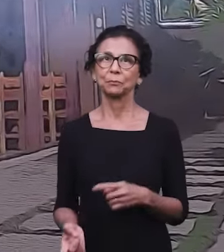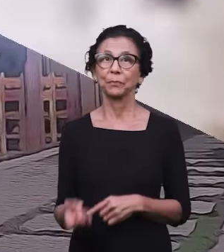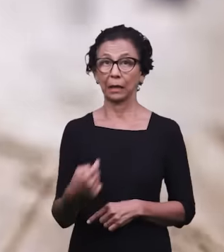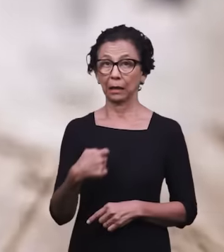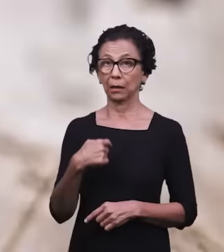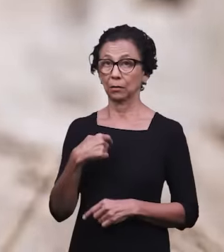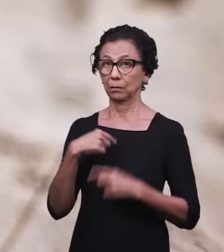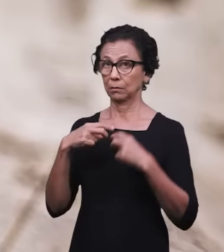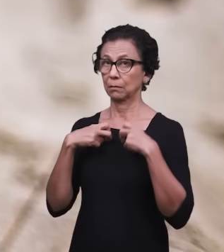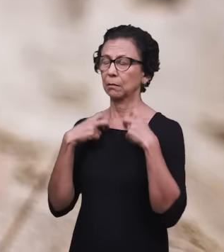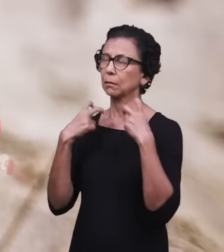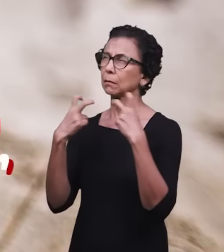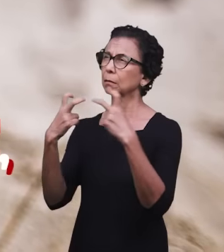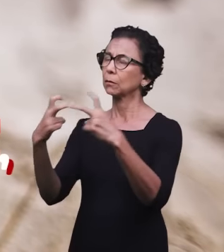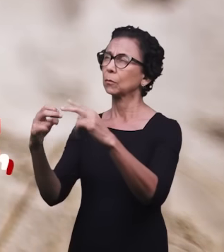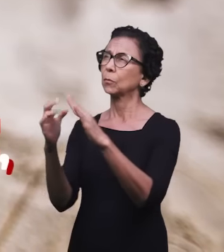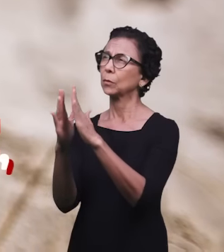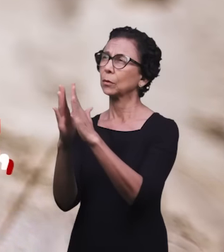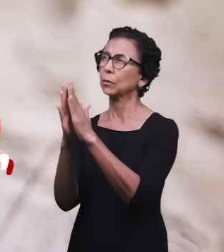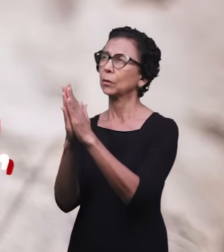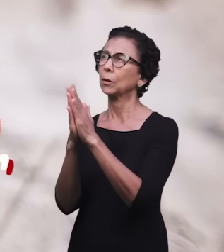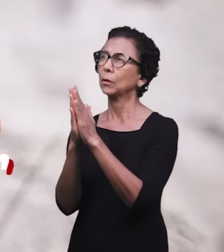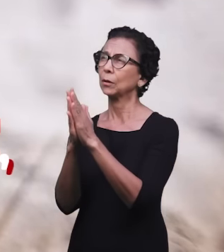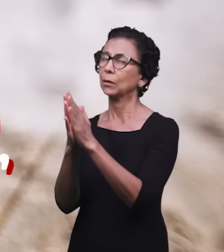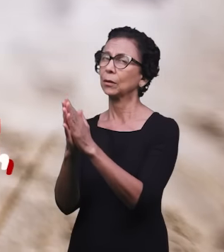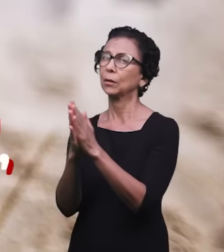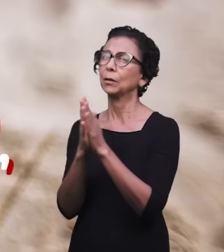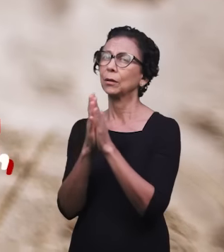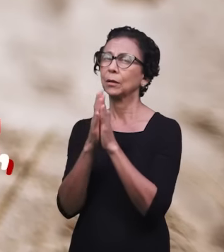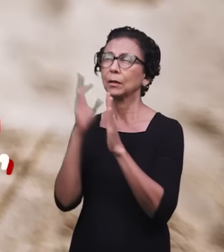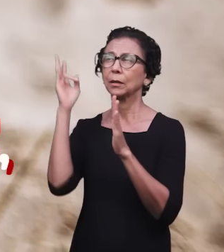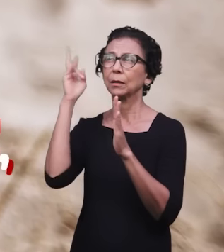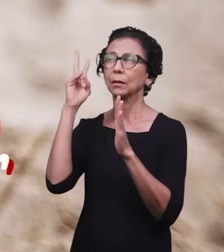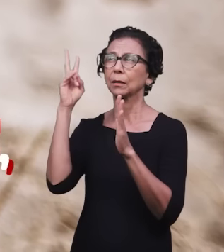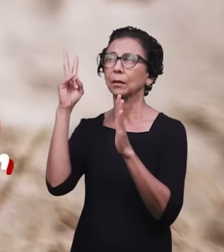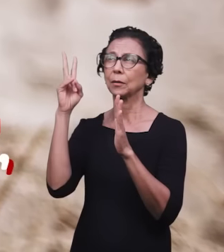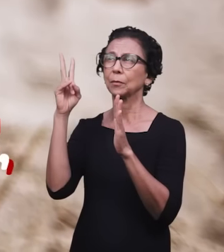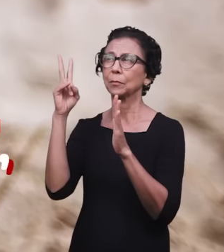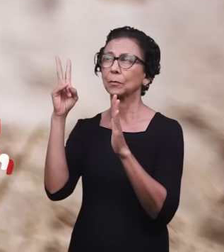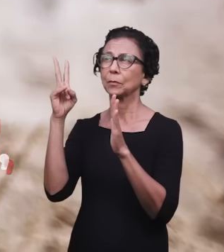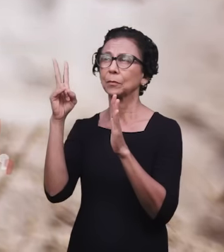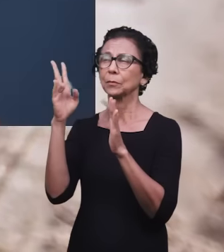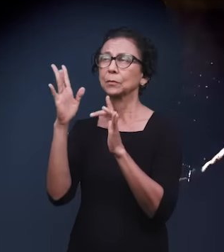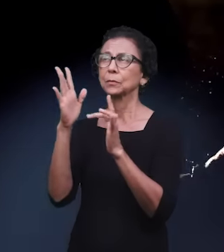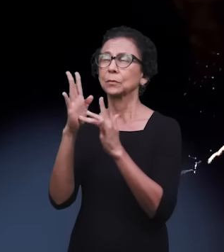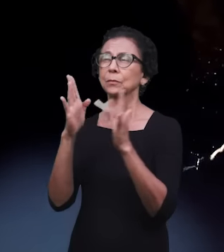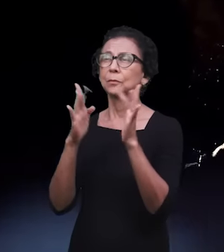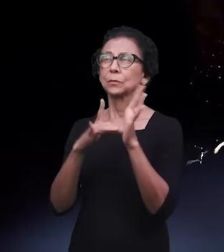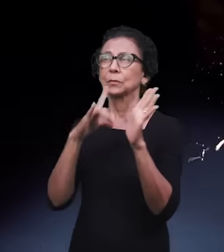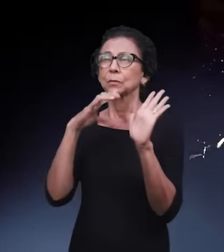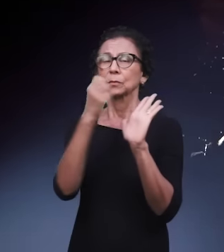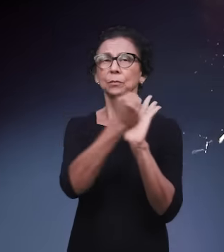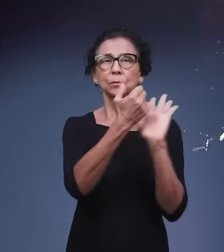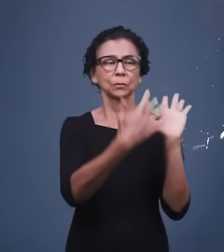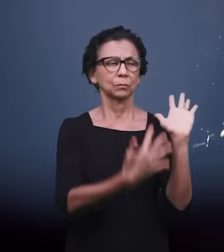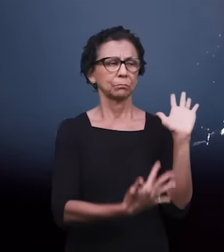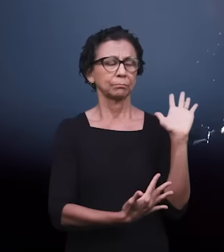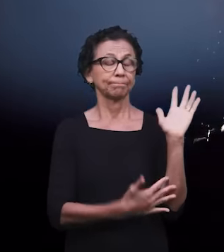Eu clamo, eu oro pelo sangue lá da cruz.